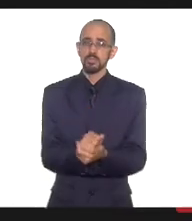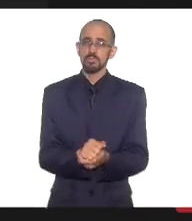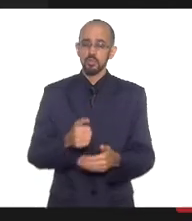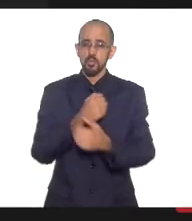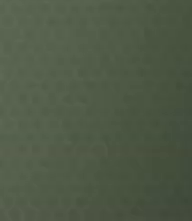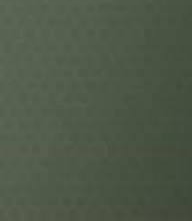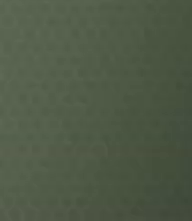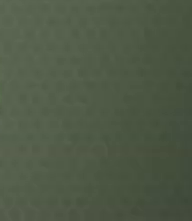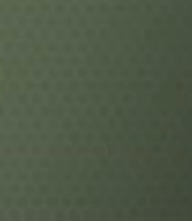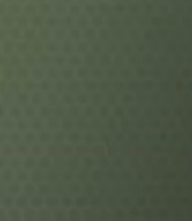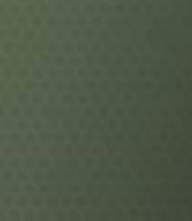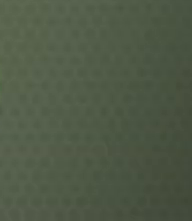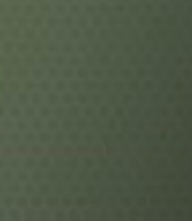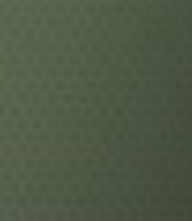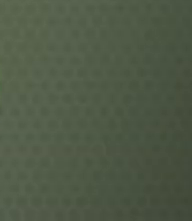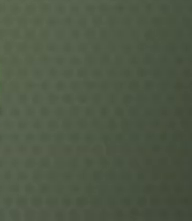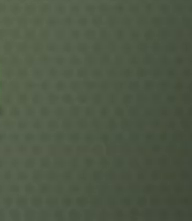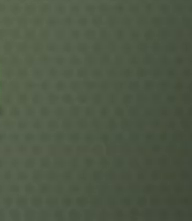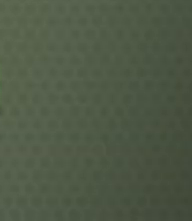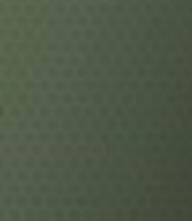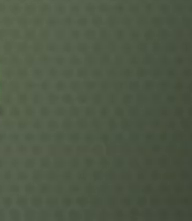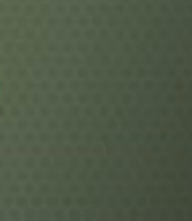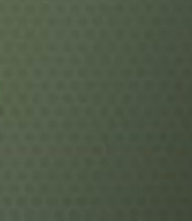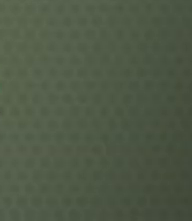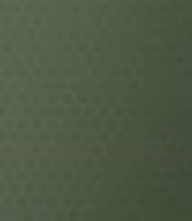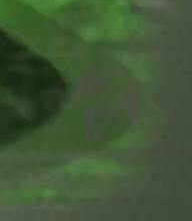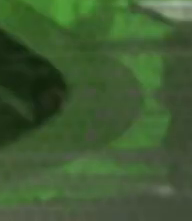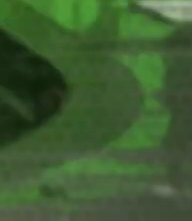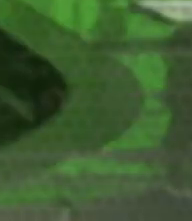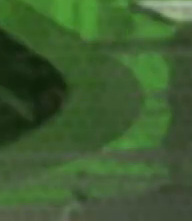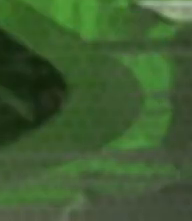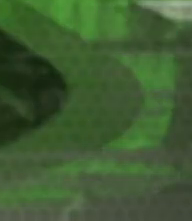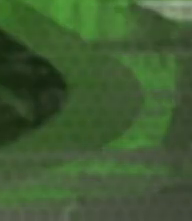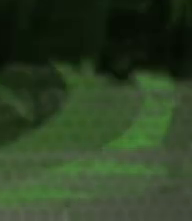todas e todos obrigado a